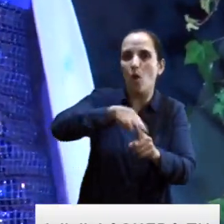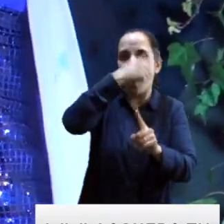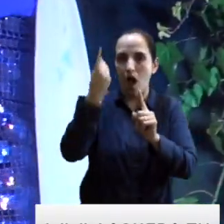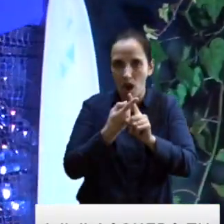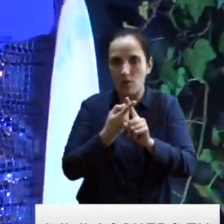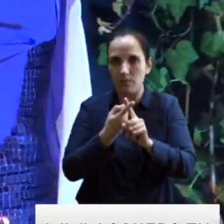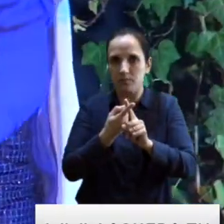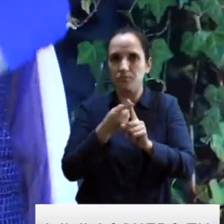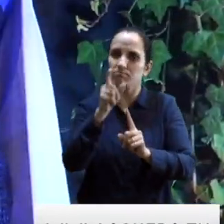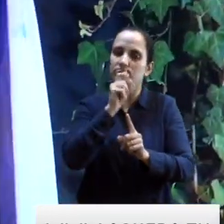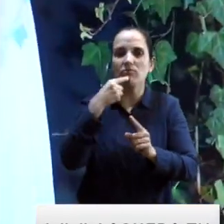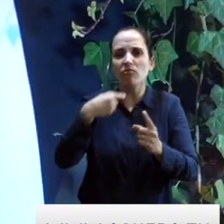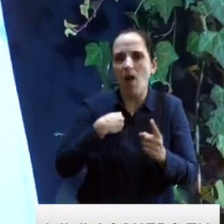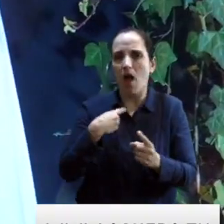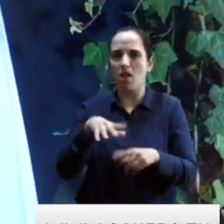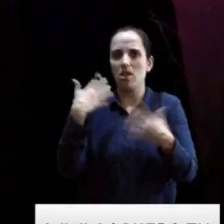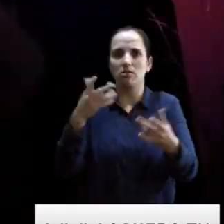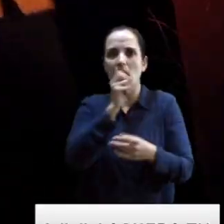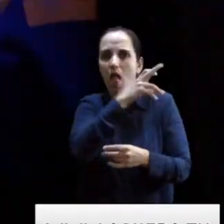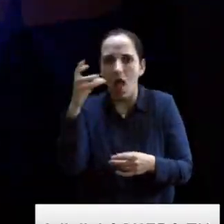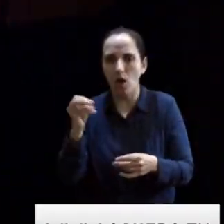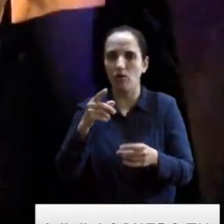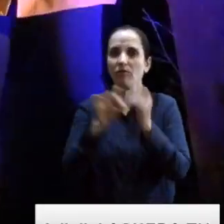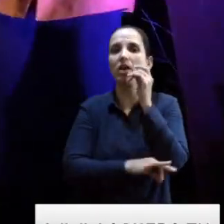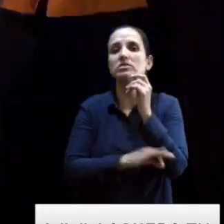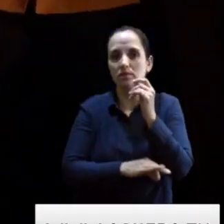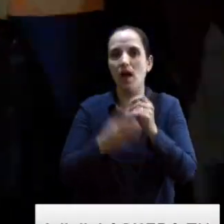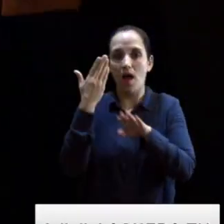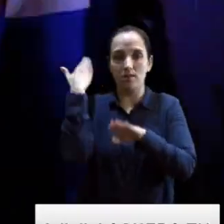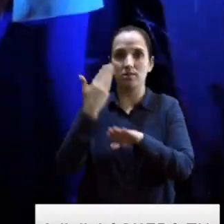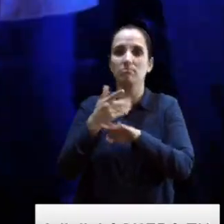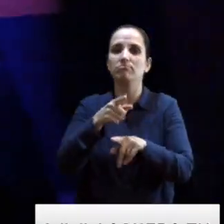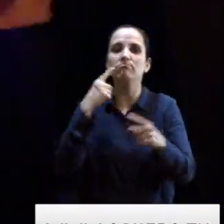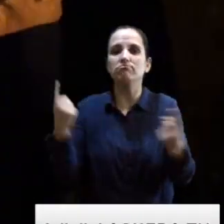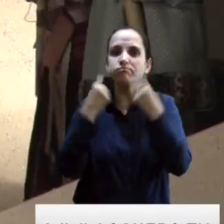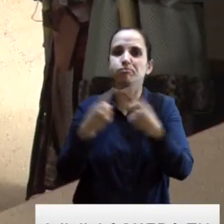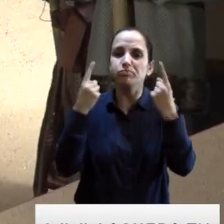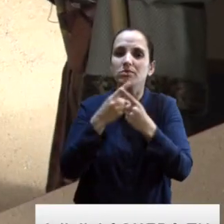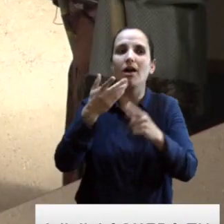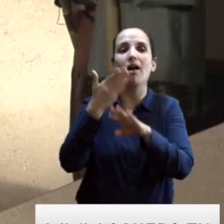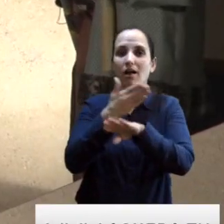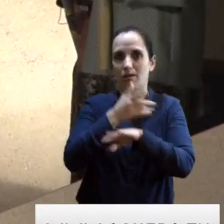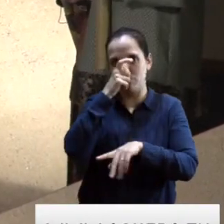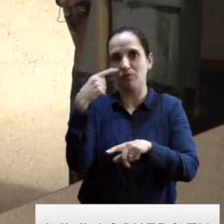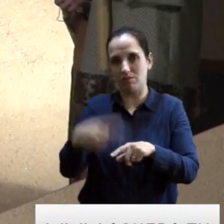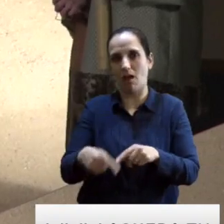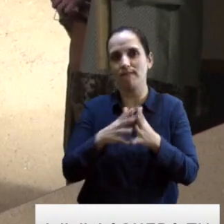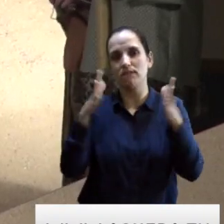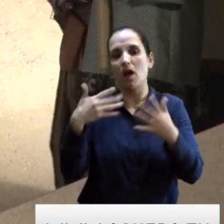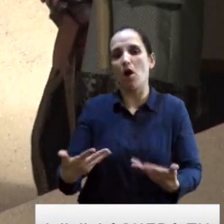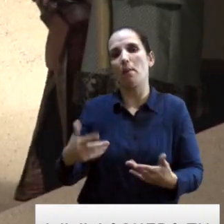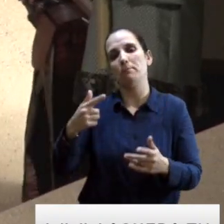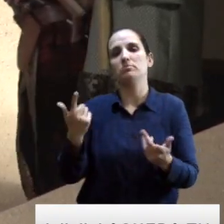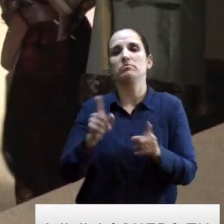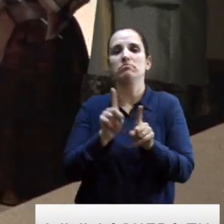ano, de falhas, de erros na nossa freguesia. Antigamente a picardia por parte dos antigos era bastante maior do que é hoje